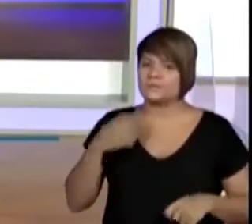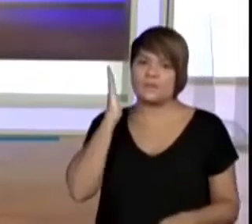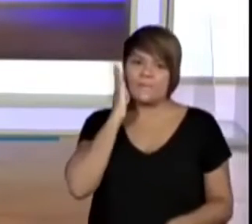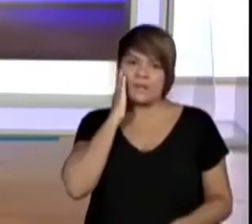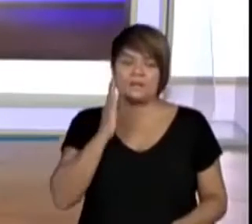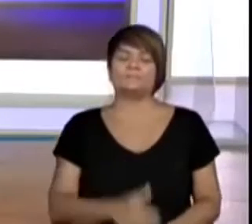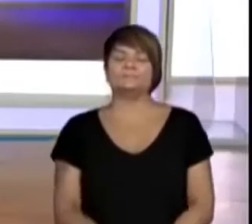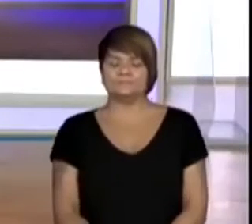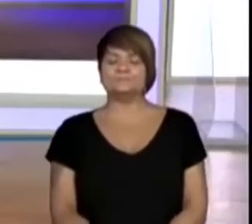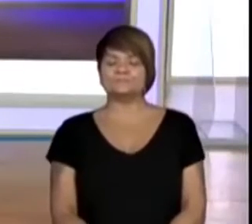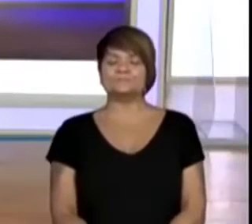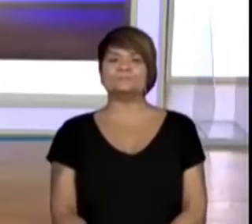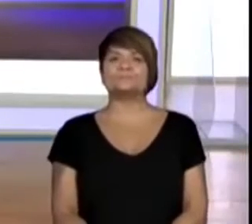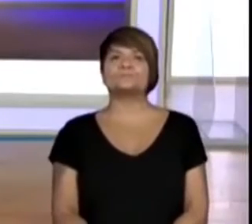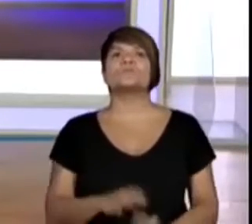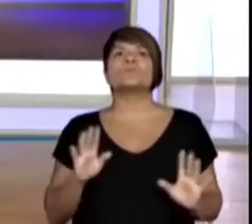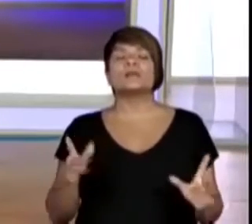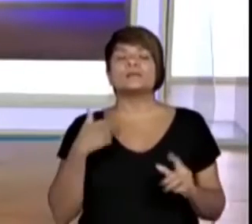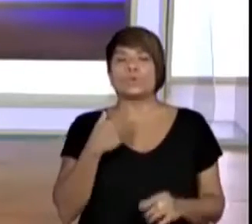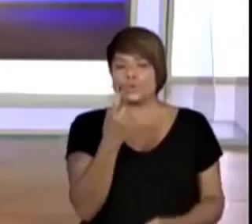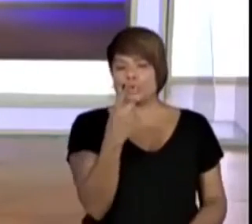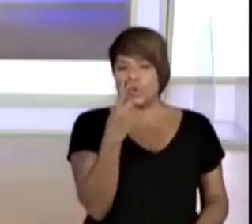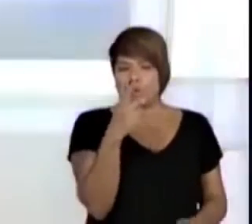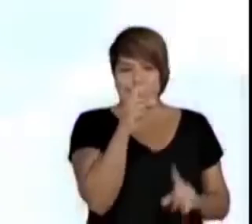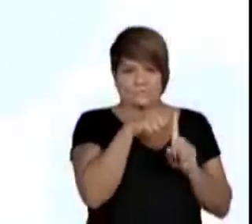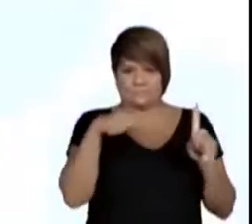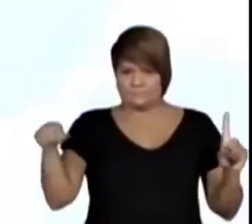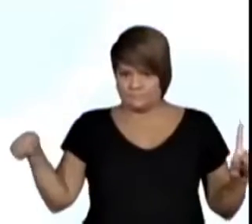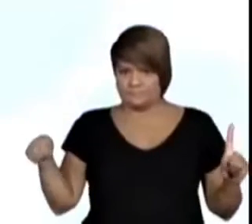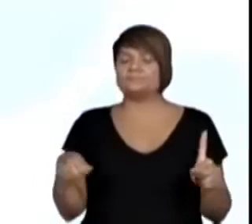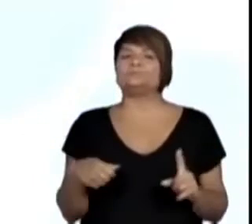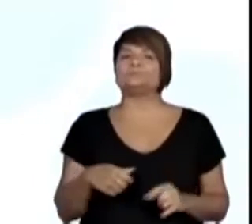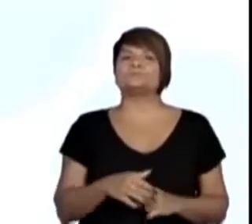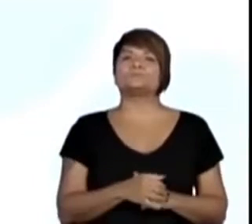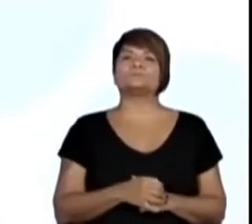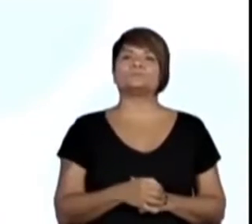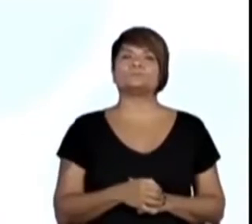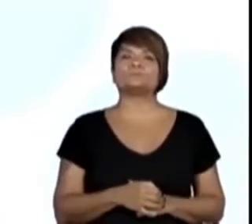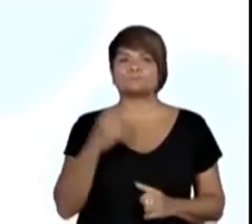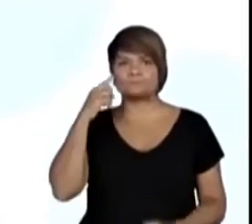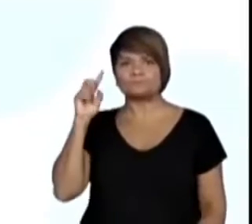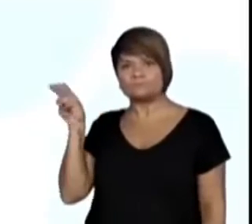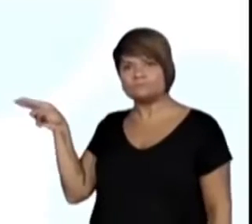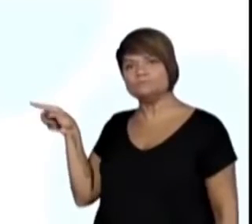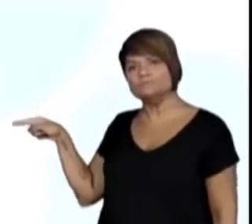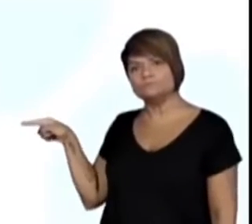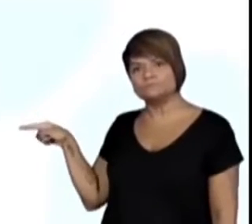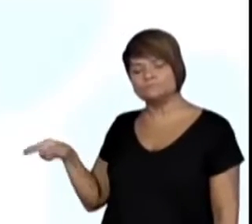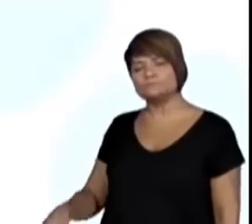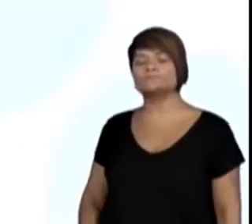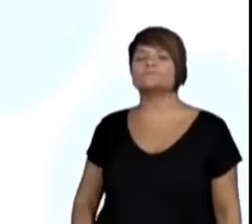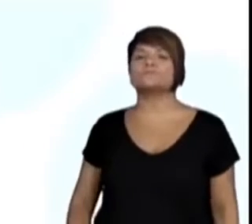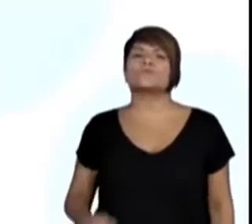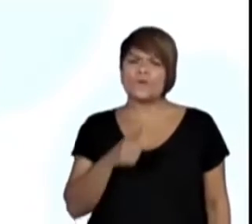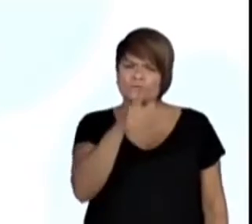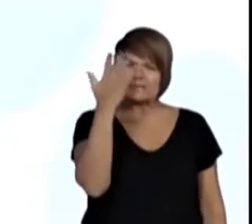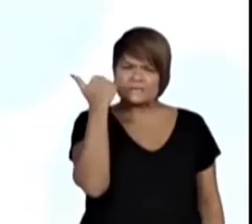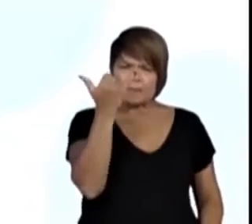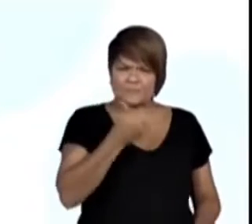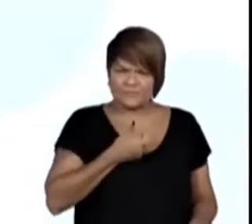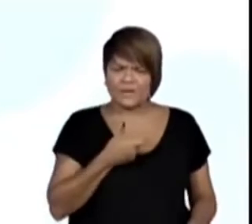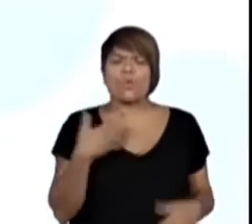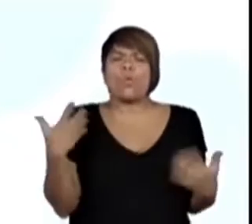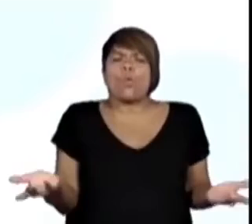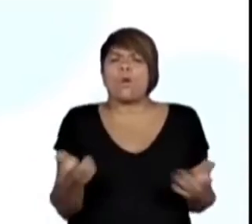só. Olhando aqui os 12 meses do ano no calendário, vocês sabem me dizer que mês